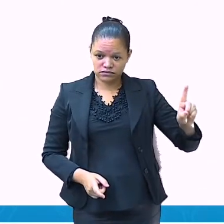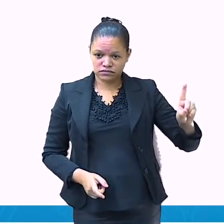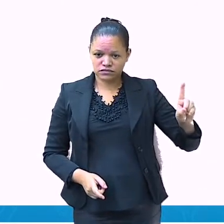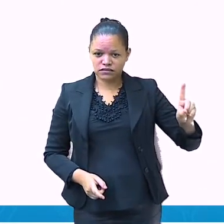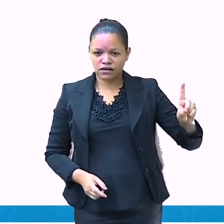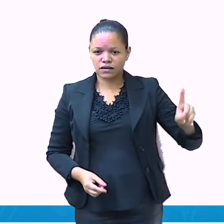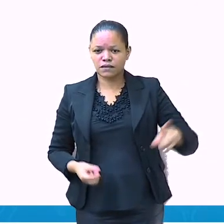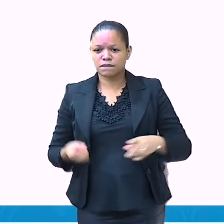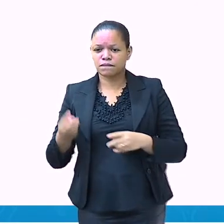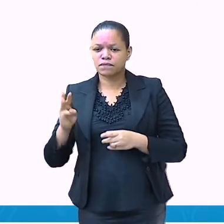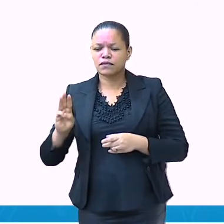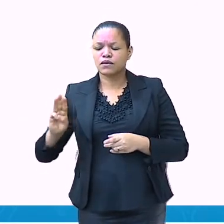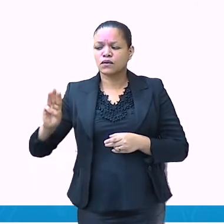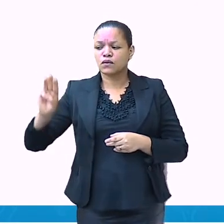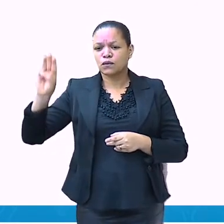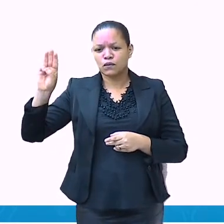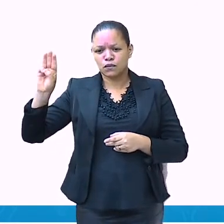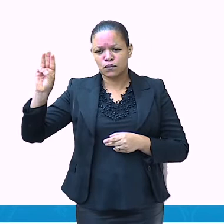was?